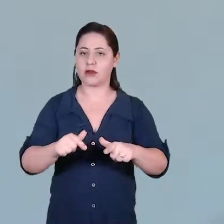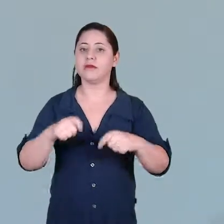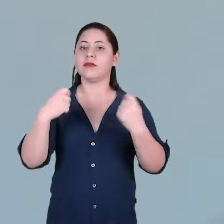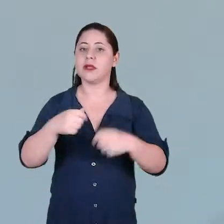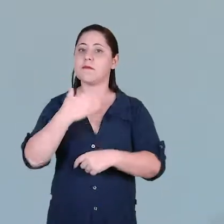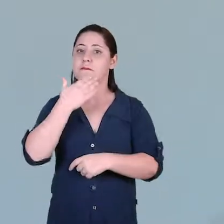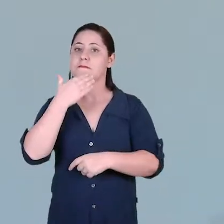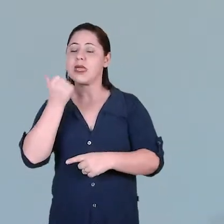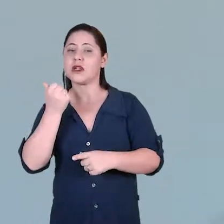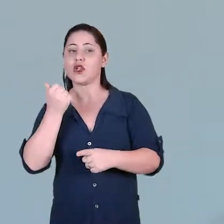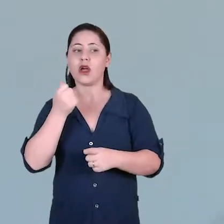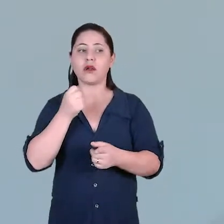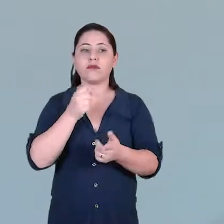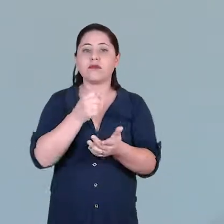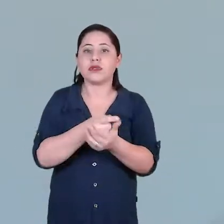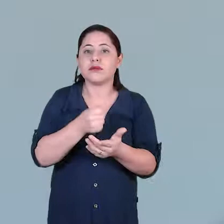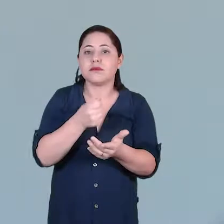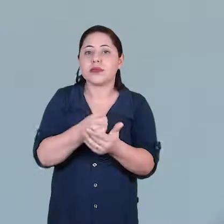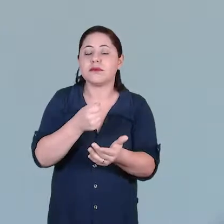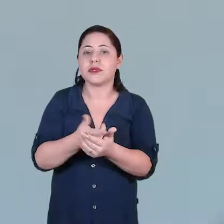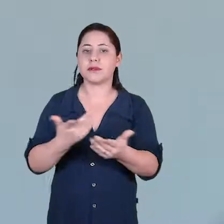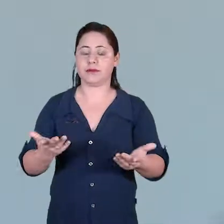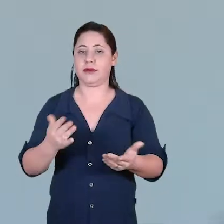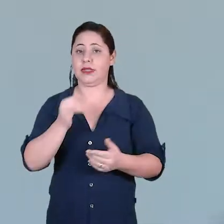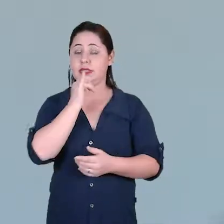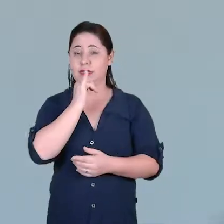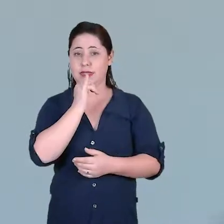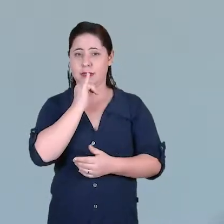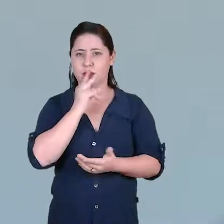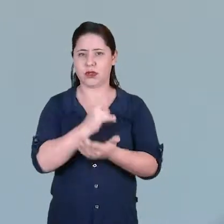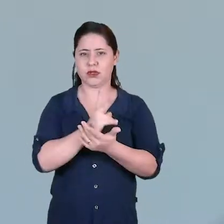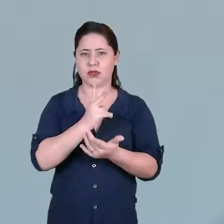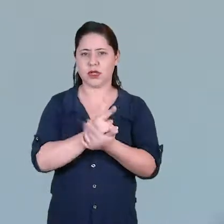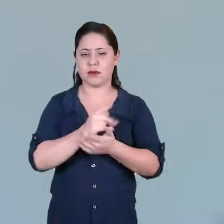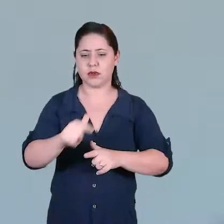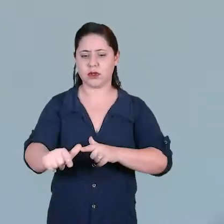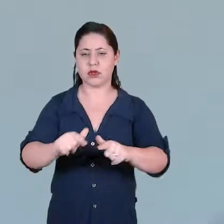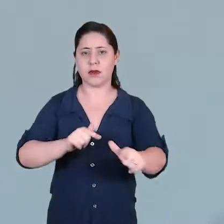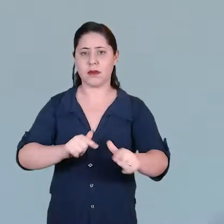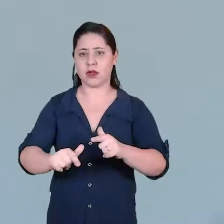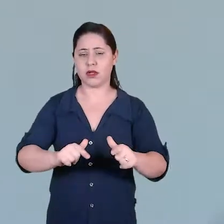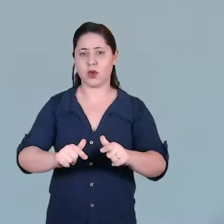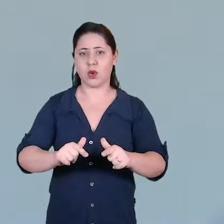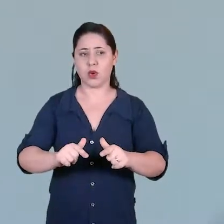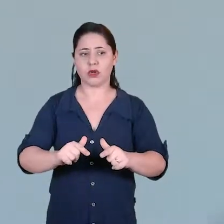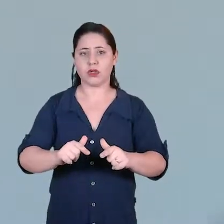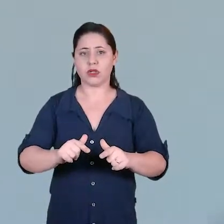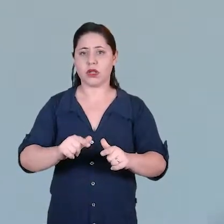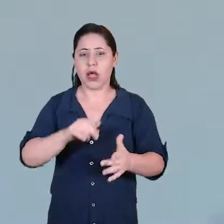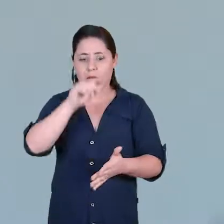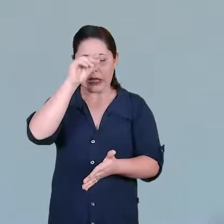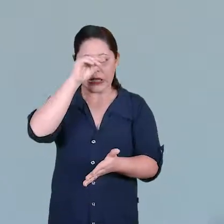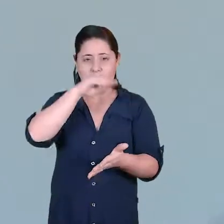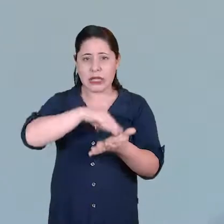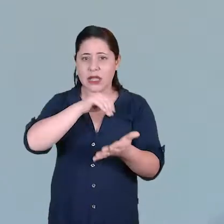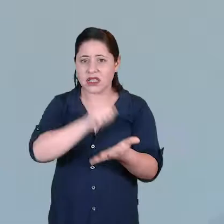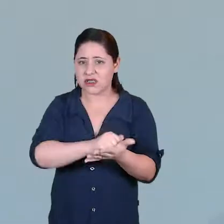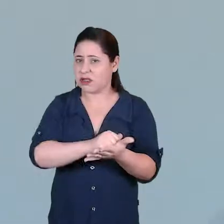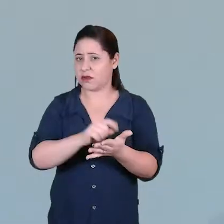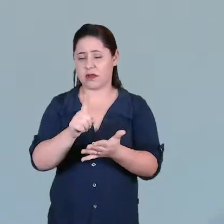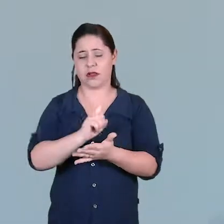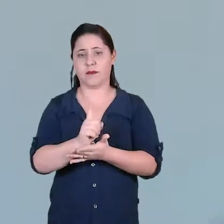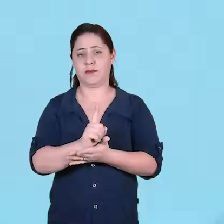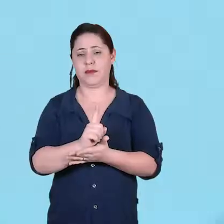precisa melhorar a contributividade. Eu dou muito exemplo dos trabalhadores autônomos. Vamos colocar os